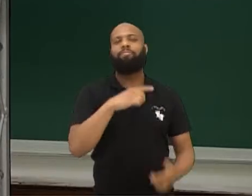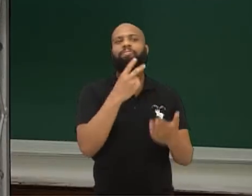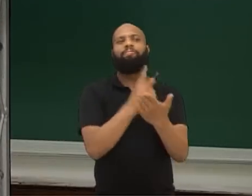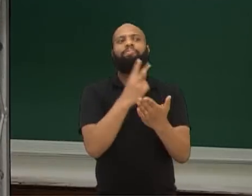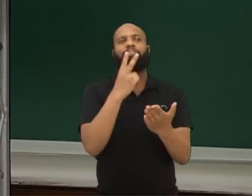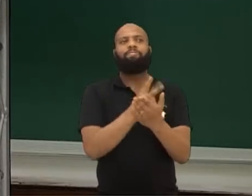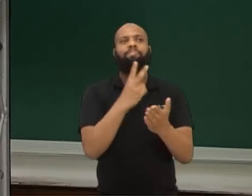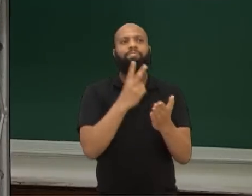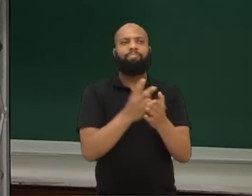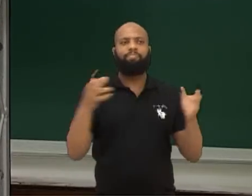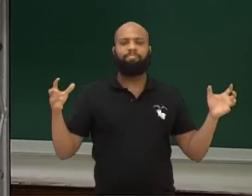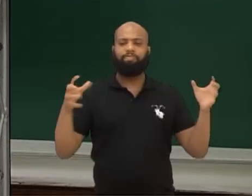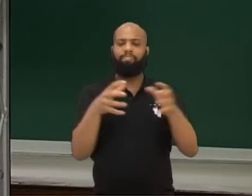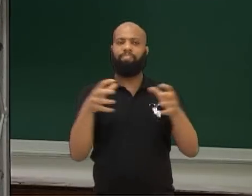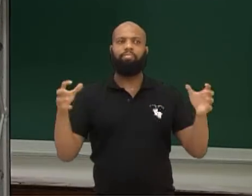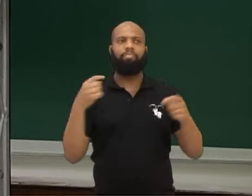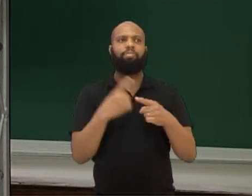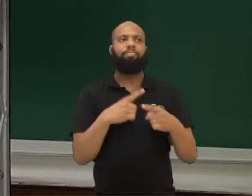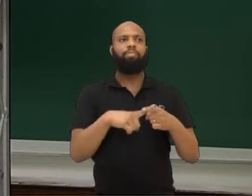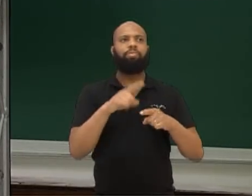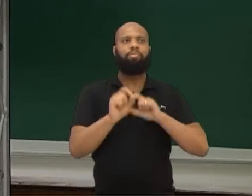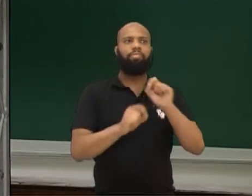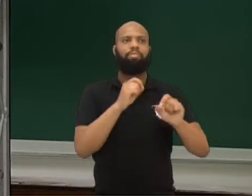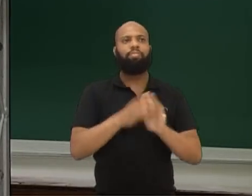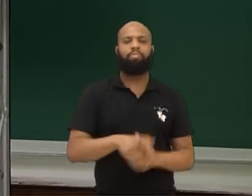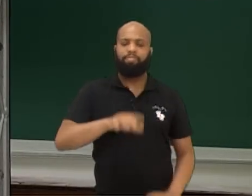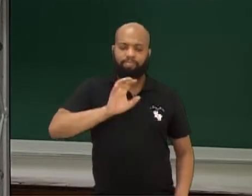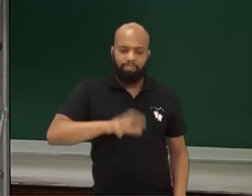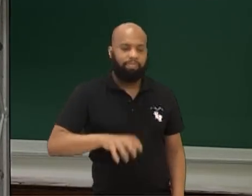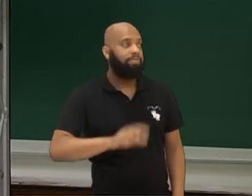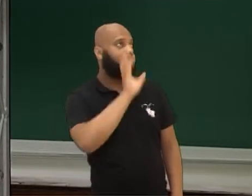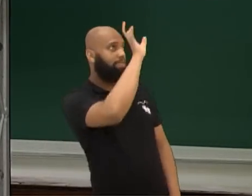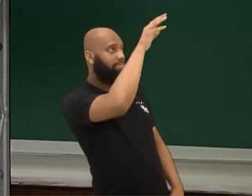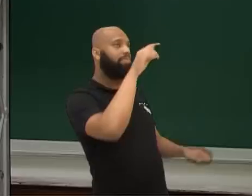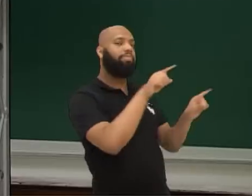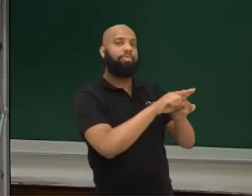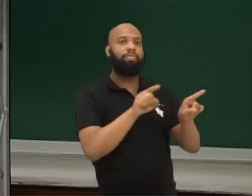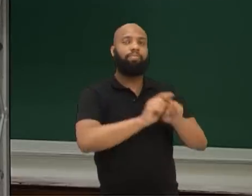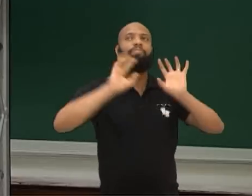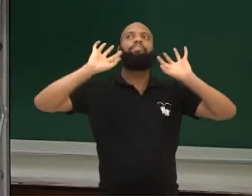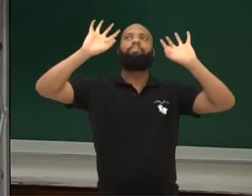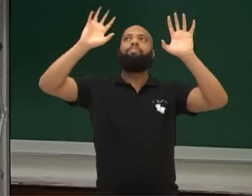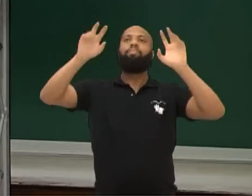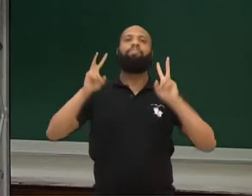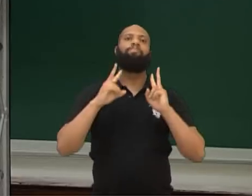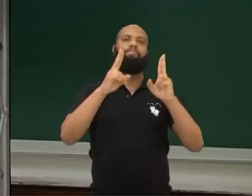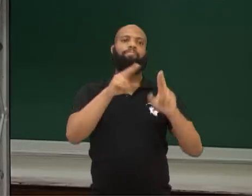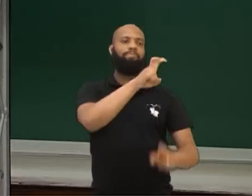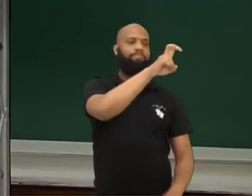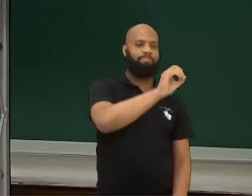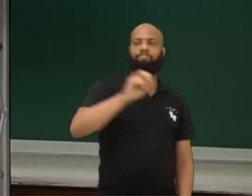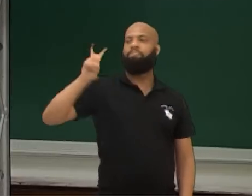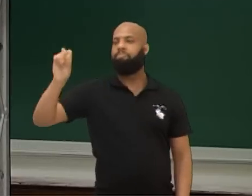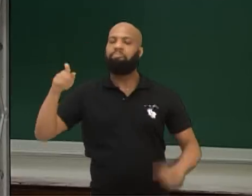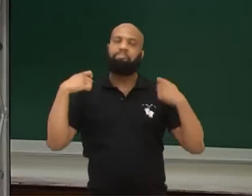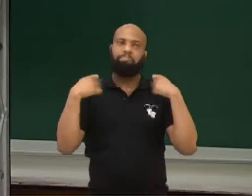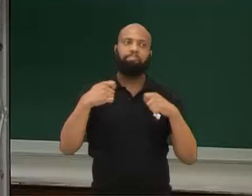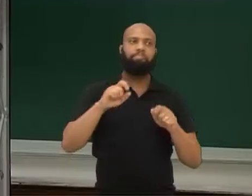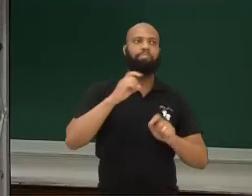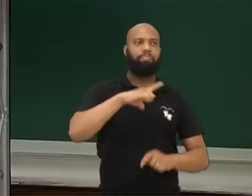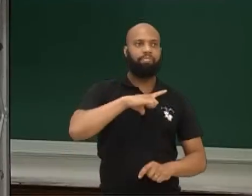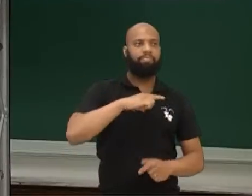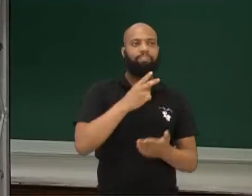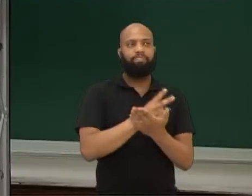elas têm o mesmo tamanho? Porque basquete e vôlei são iguais. Então, elas têm que ser a mesma tamanho, né,